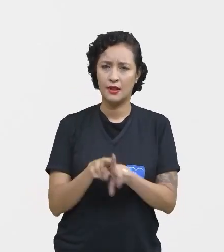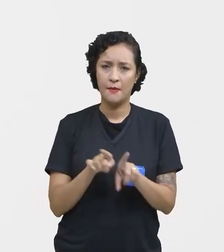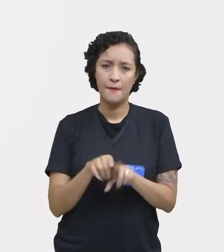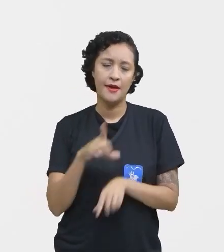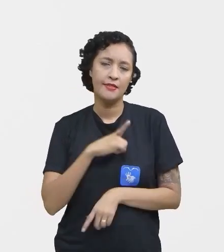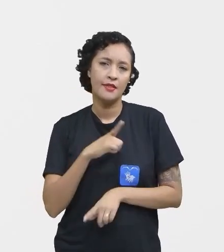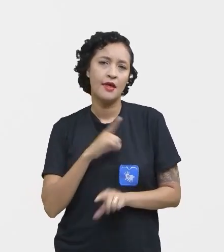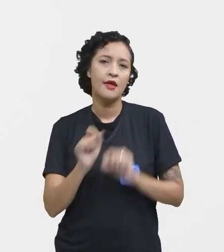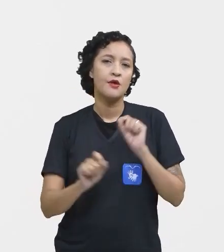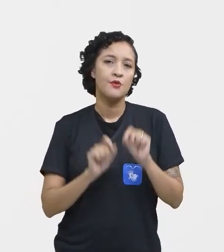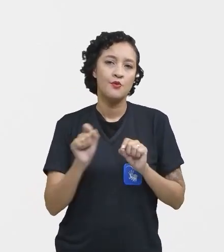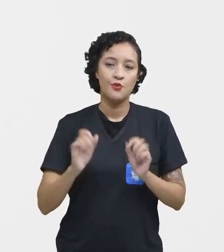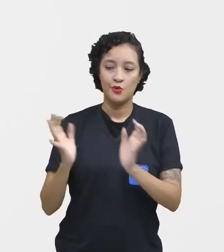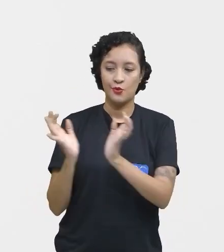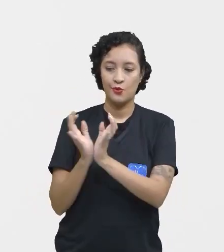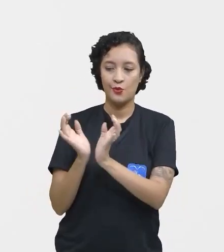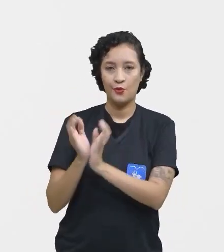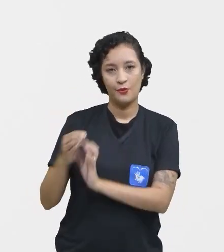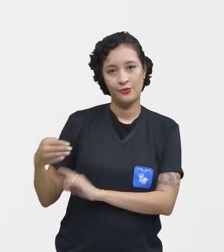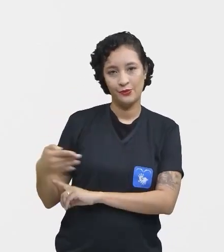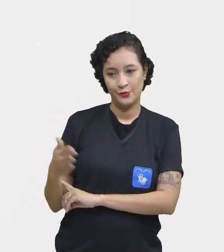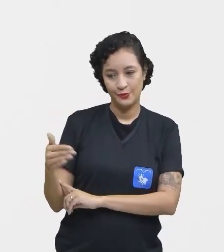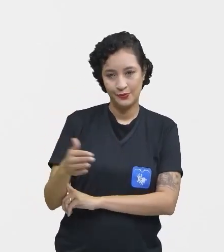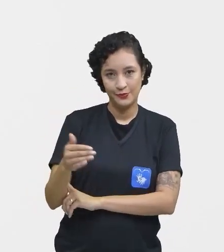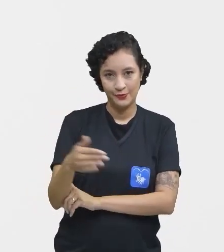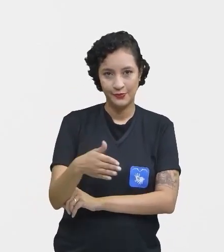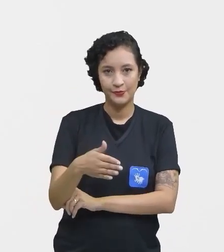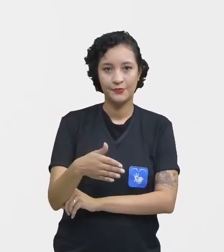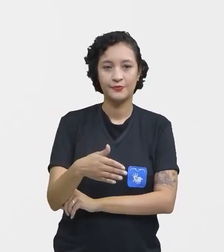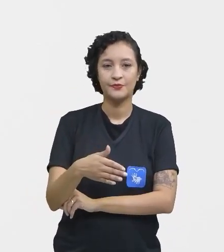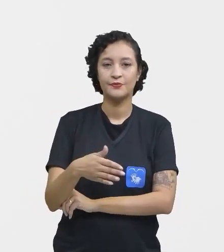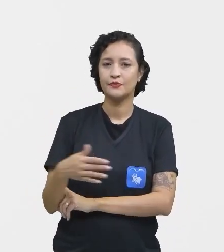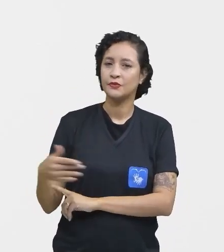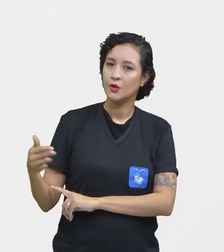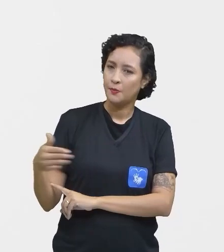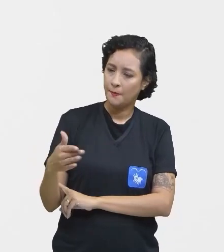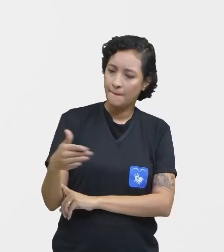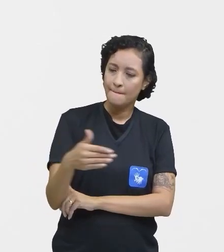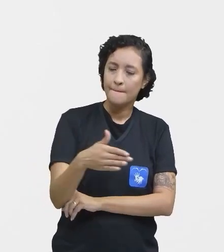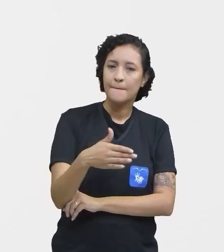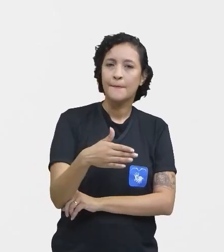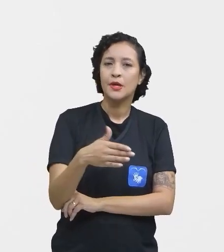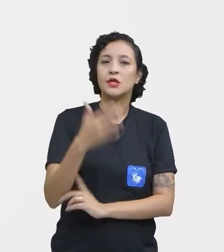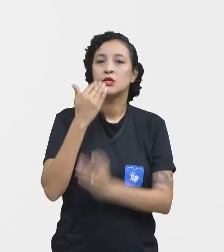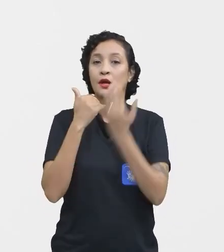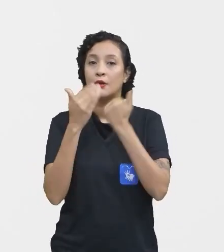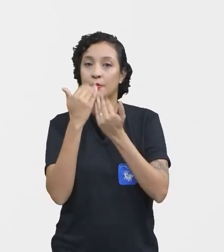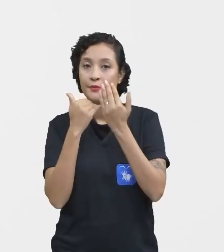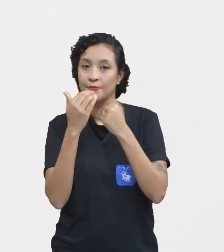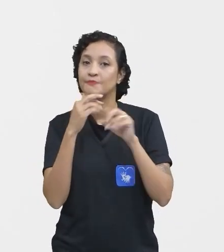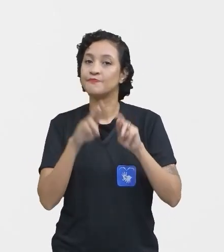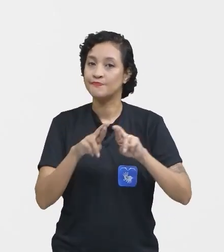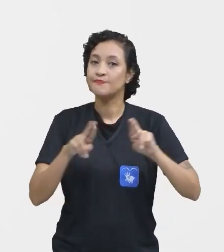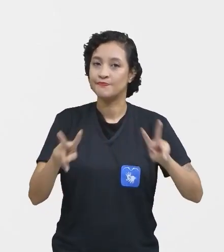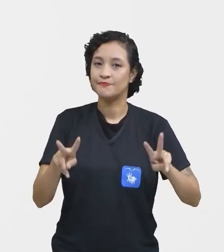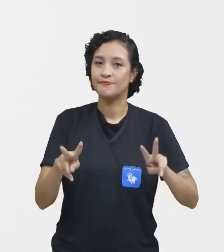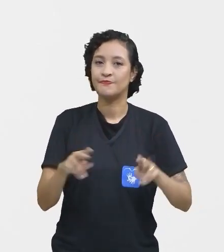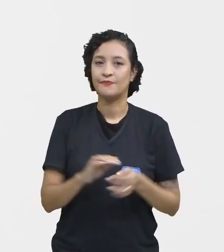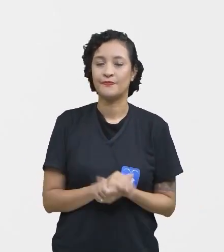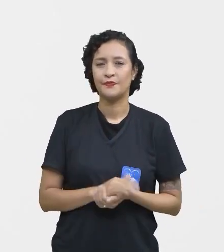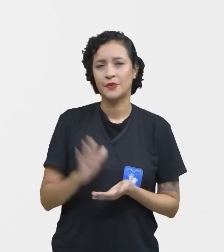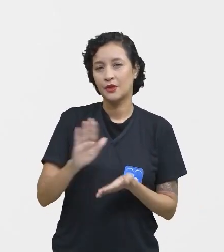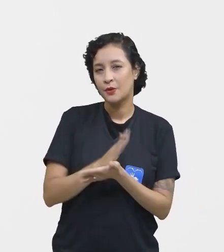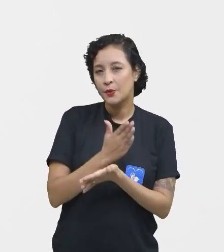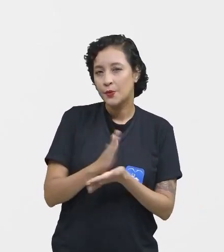os peixes. Eles possuem uma alimentação também diferenciada. Alguns peixes